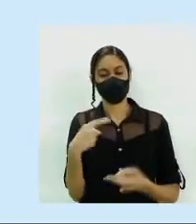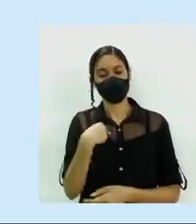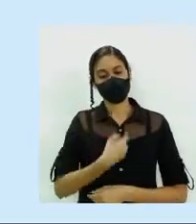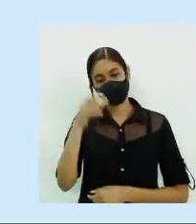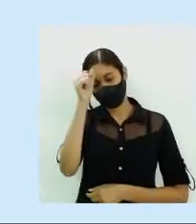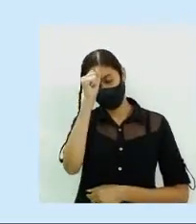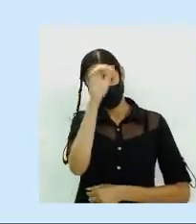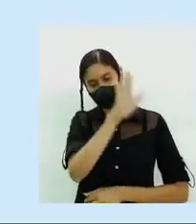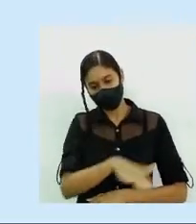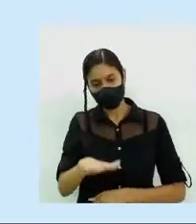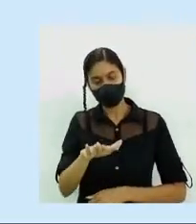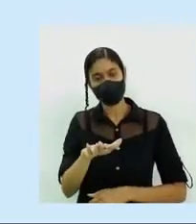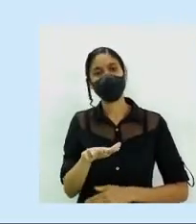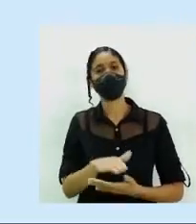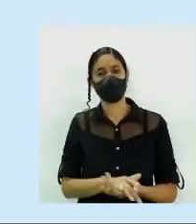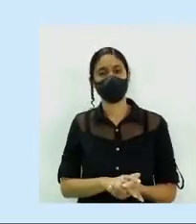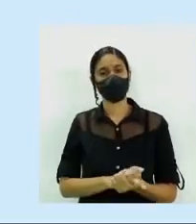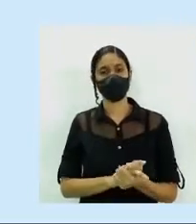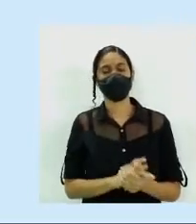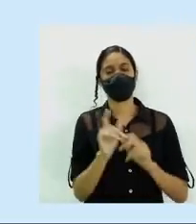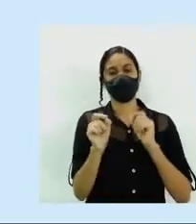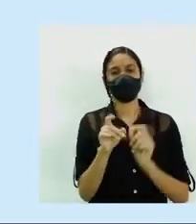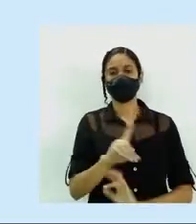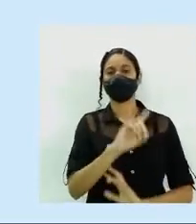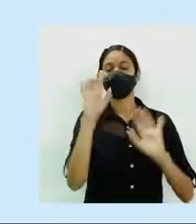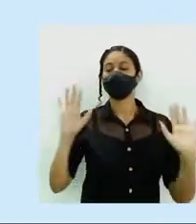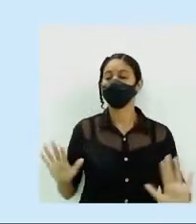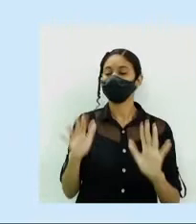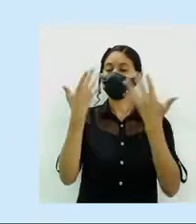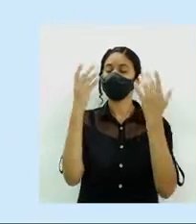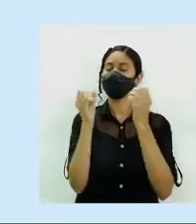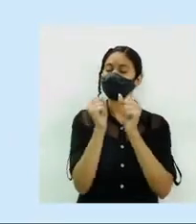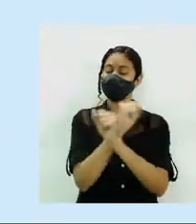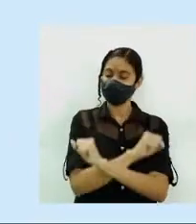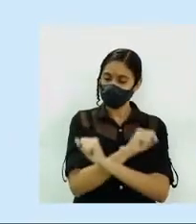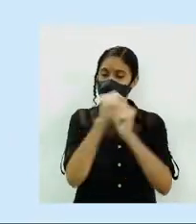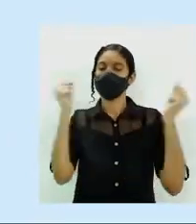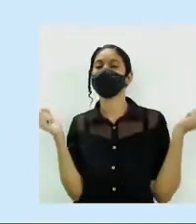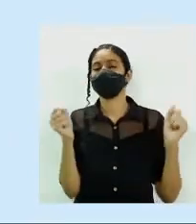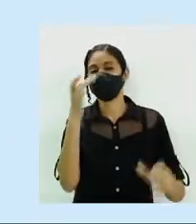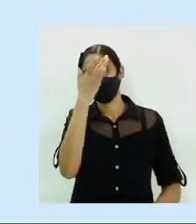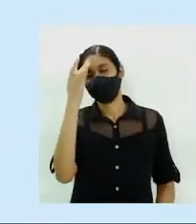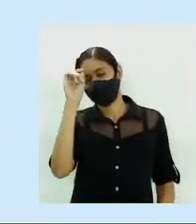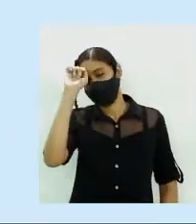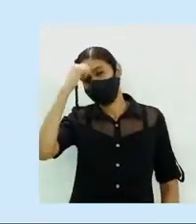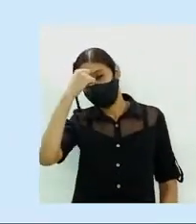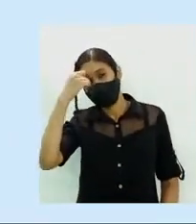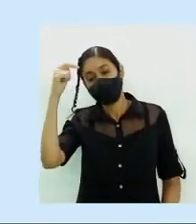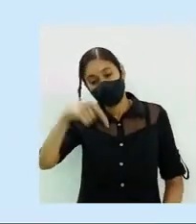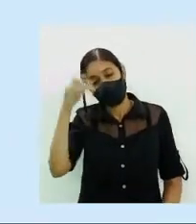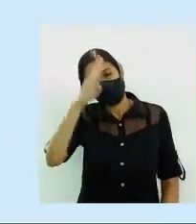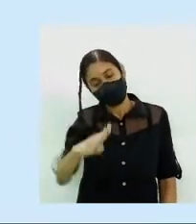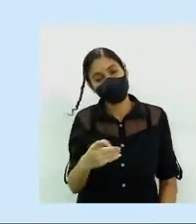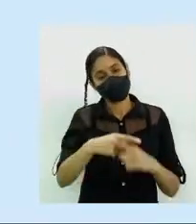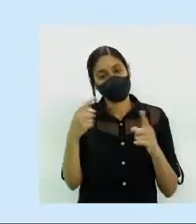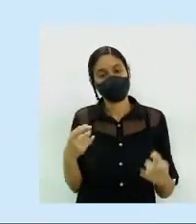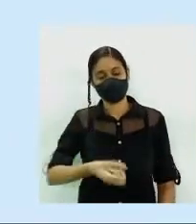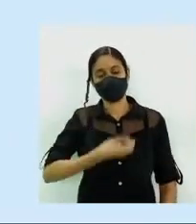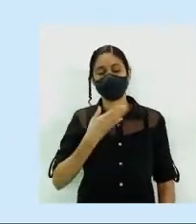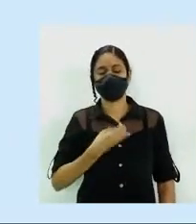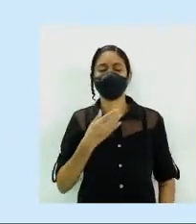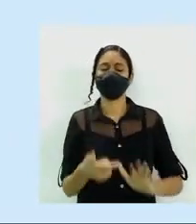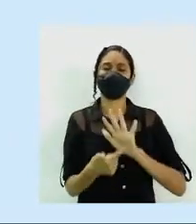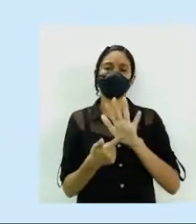desde cedo nas escolas que é o dia de comemoração da libertação dos escravos no Brasil. Mas aí o poema